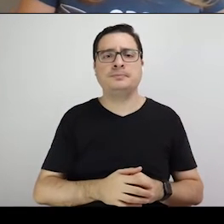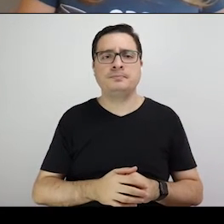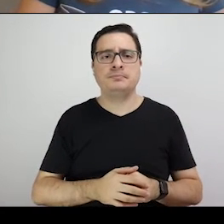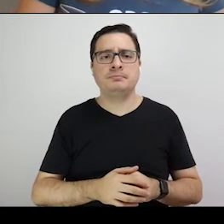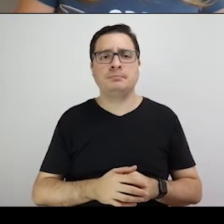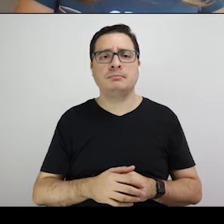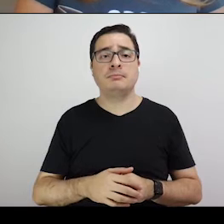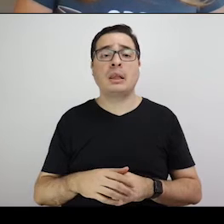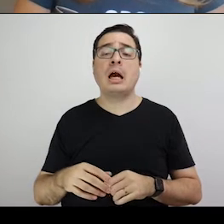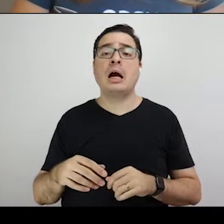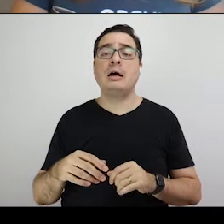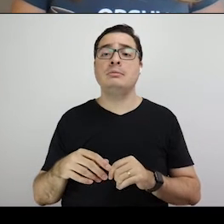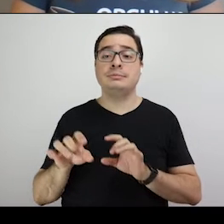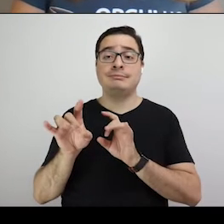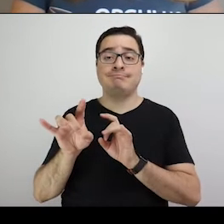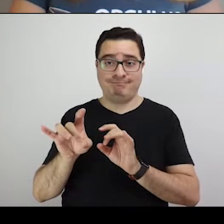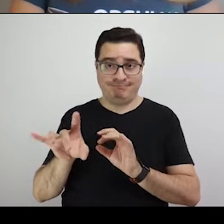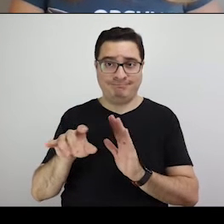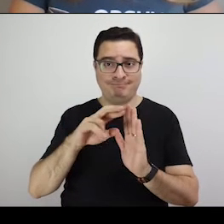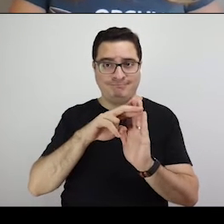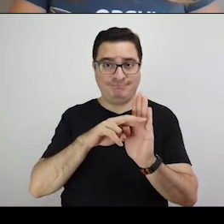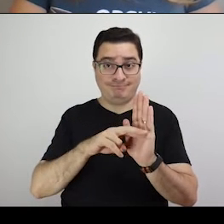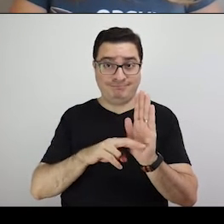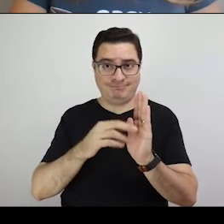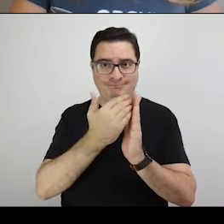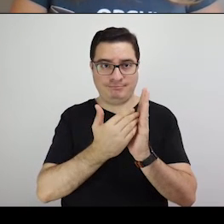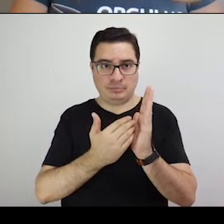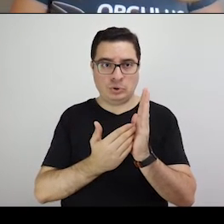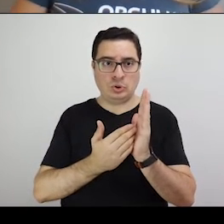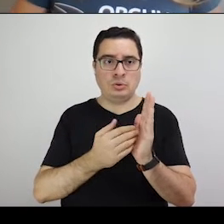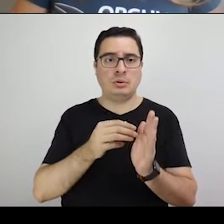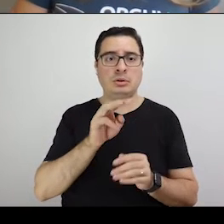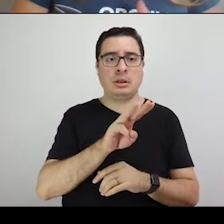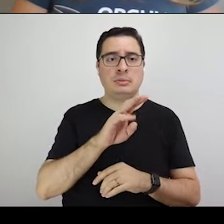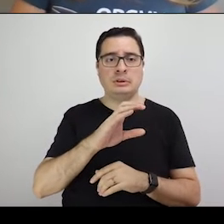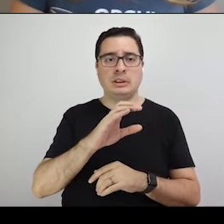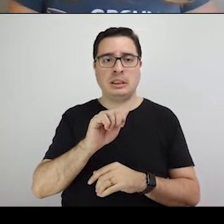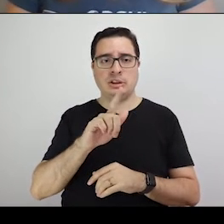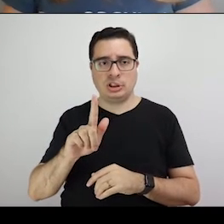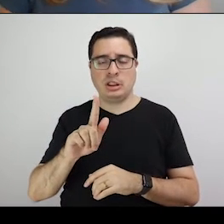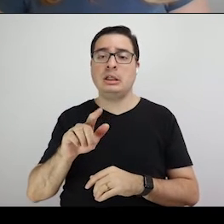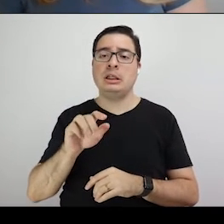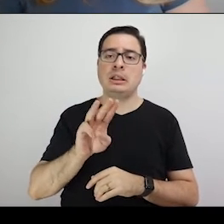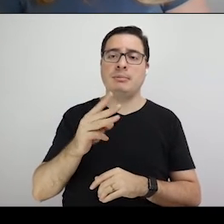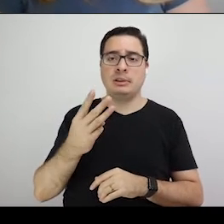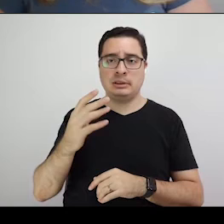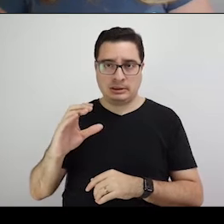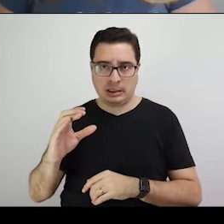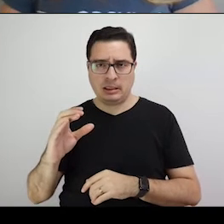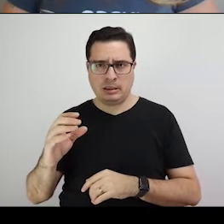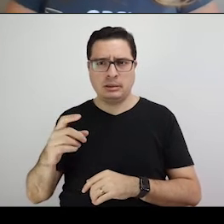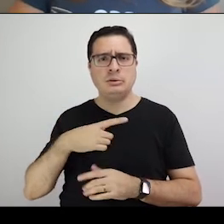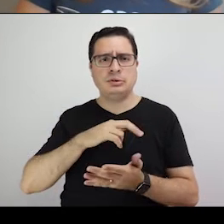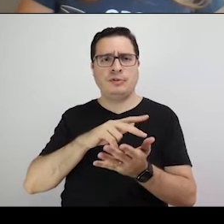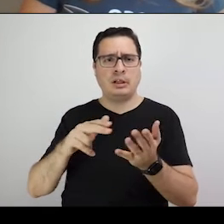Recomendações técnicas da AG do W3C. As recomendações dos requisitos de